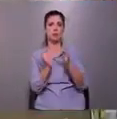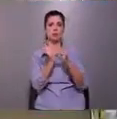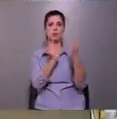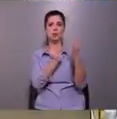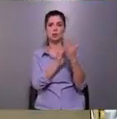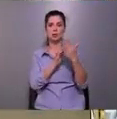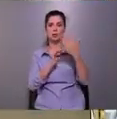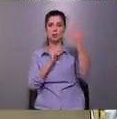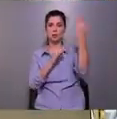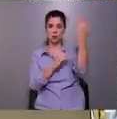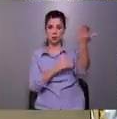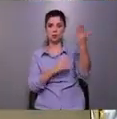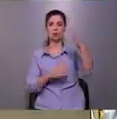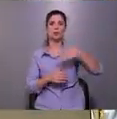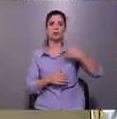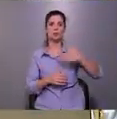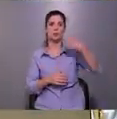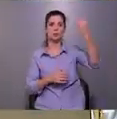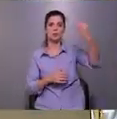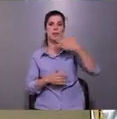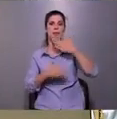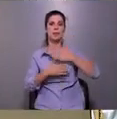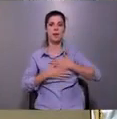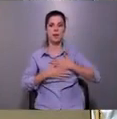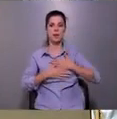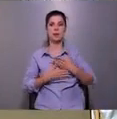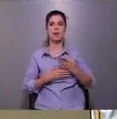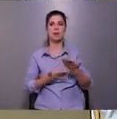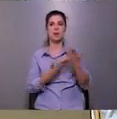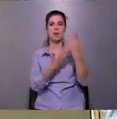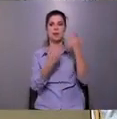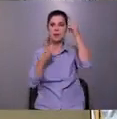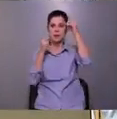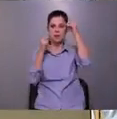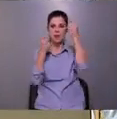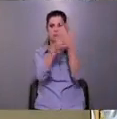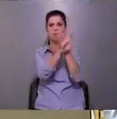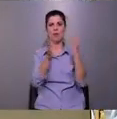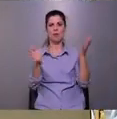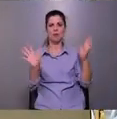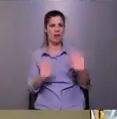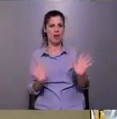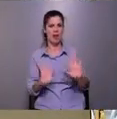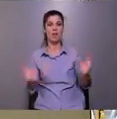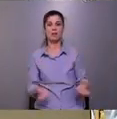ó meu Jesus, perdoai-nos e livrai-nos do fogo do inferno.